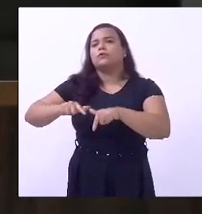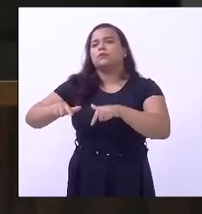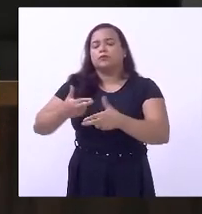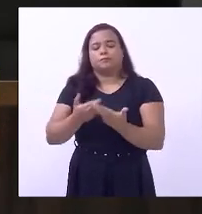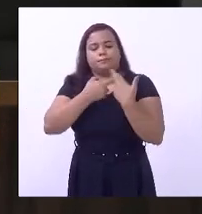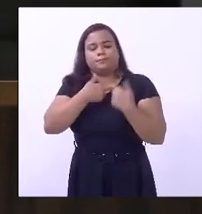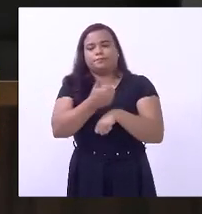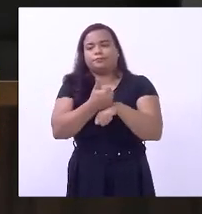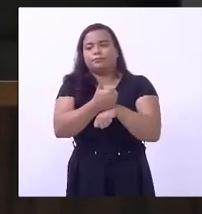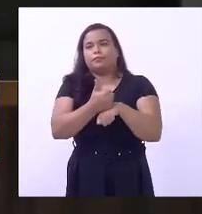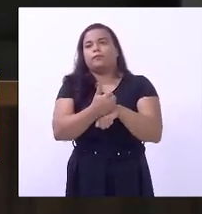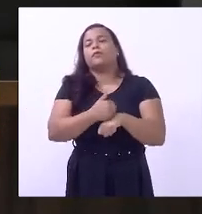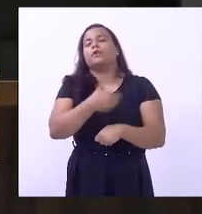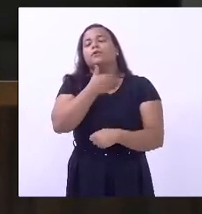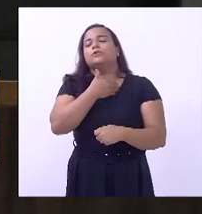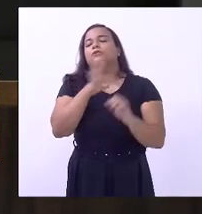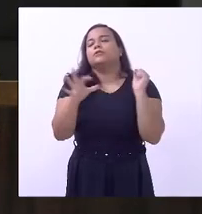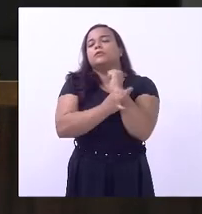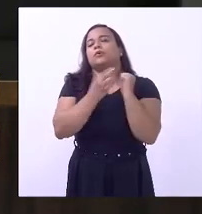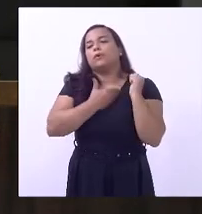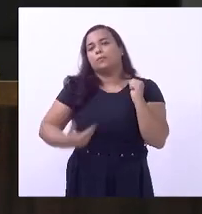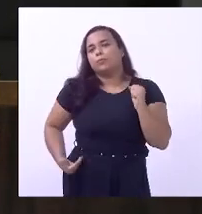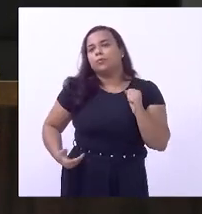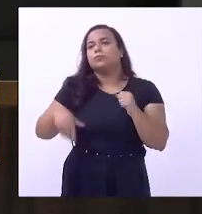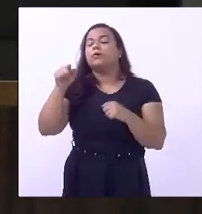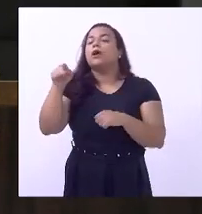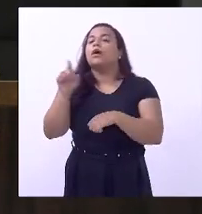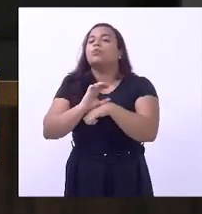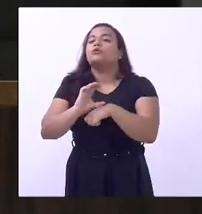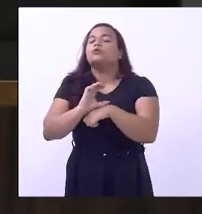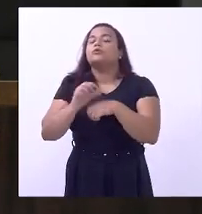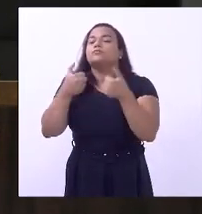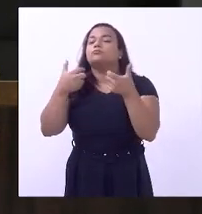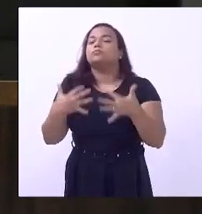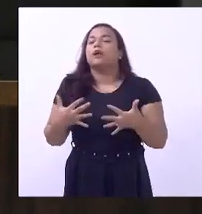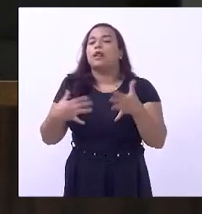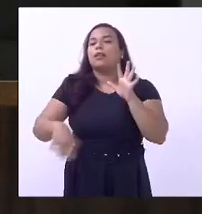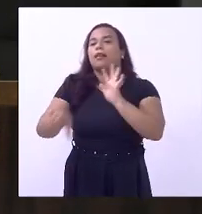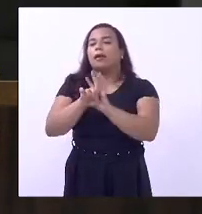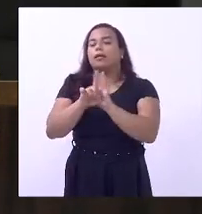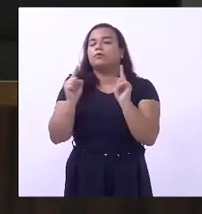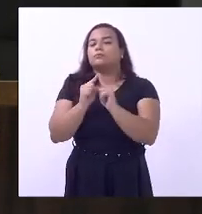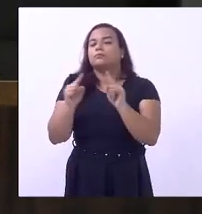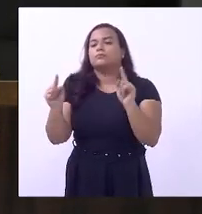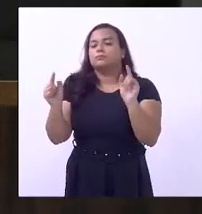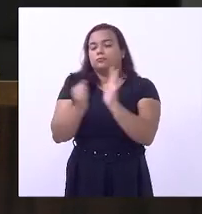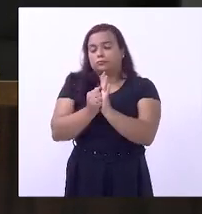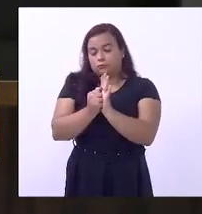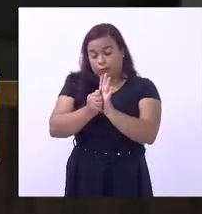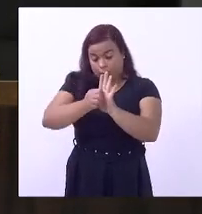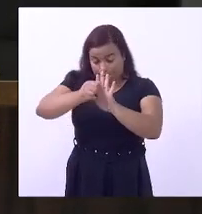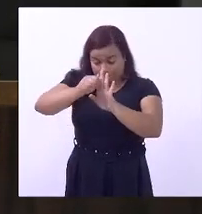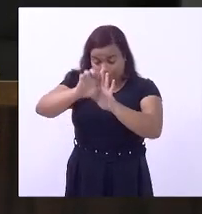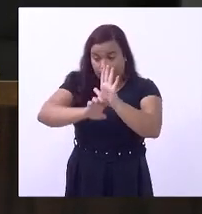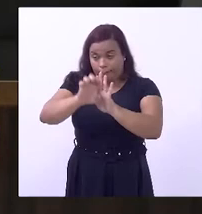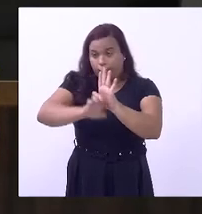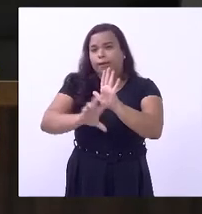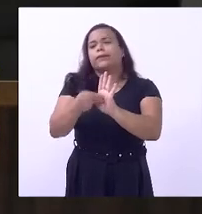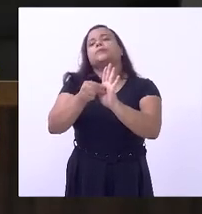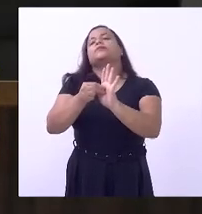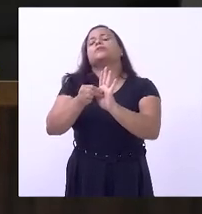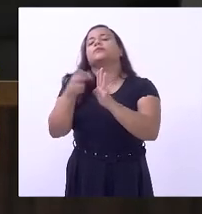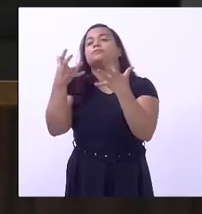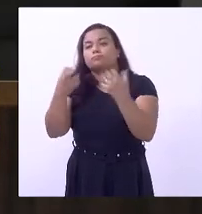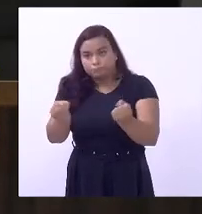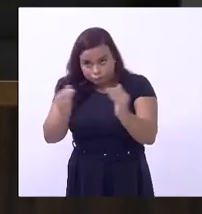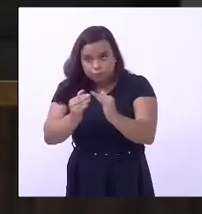Comissão de Constituição e Justiça pela legalidade com emendas. Servidores públicos, favorável com emenda. De Segurança Pública e Assunto de Polícia, favorável com as emendas